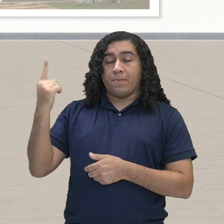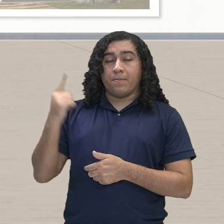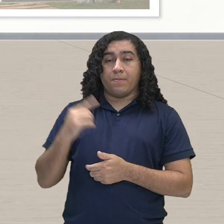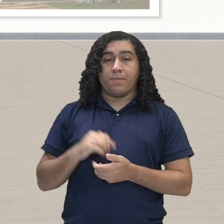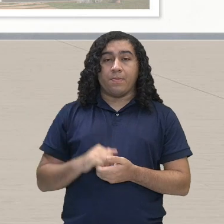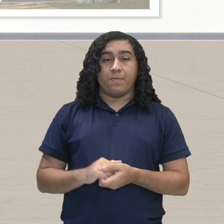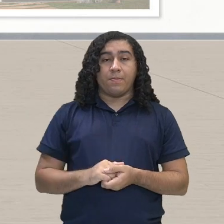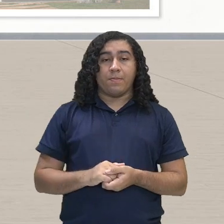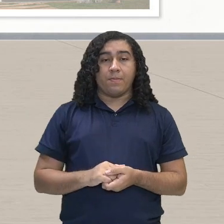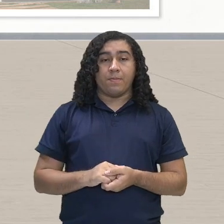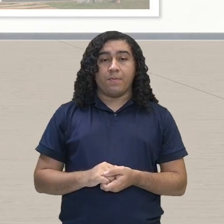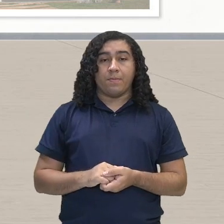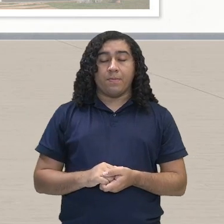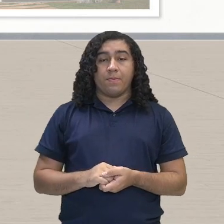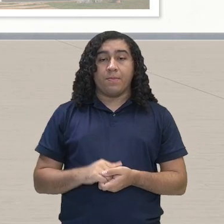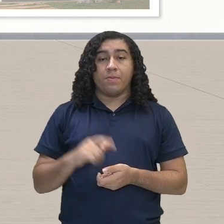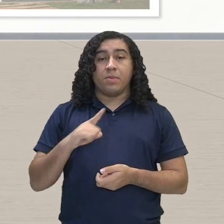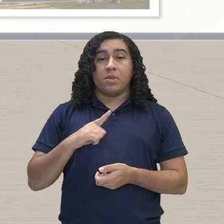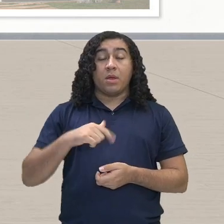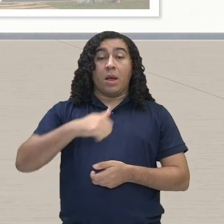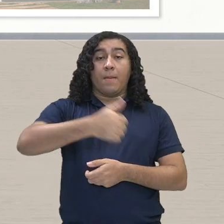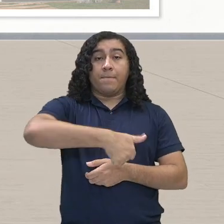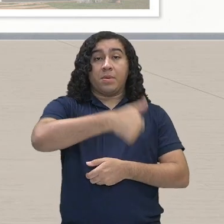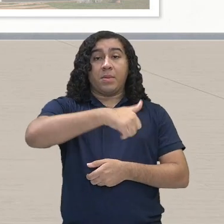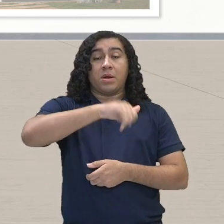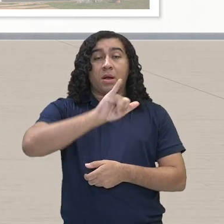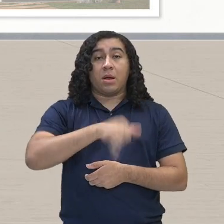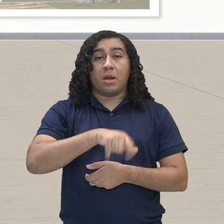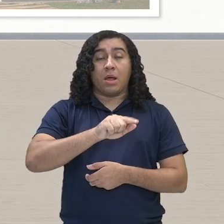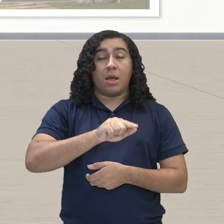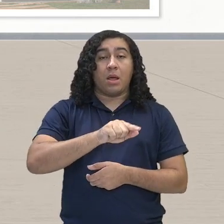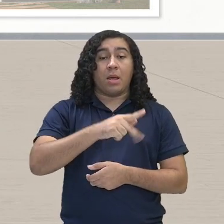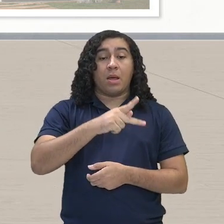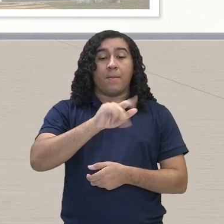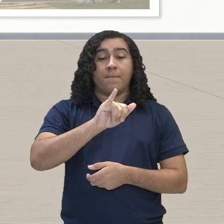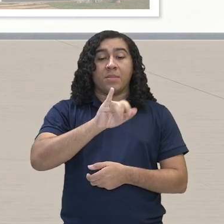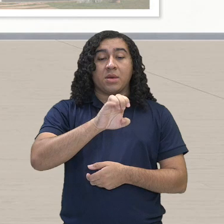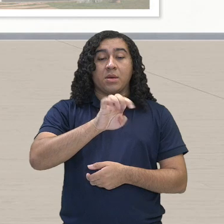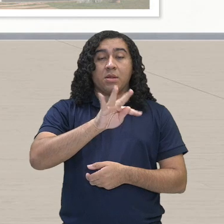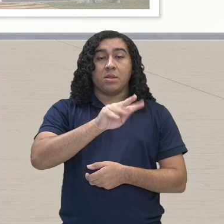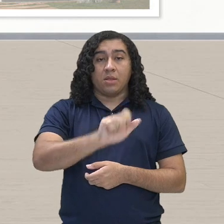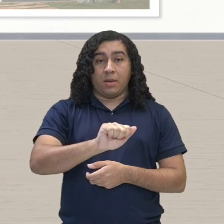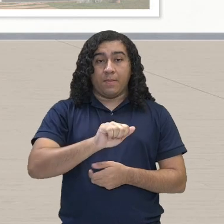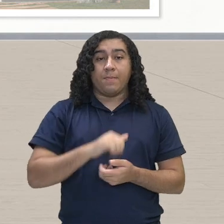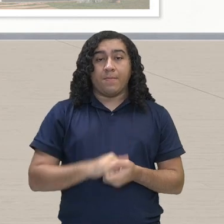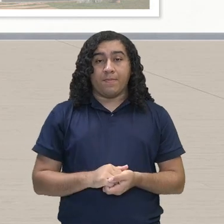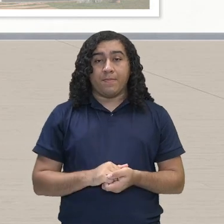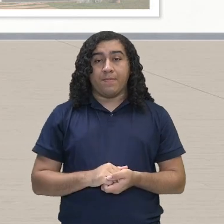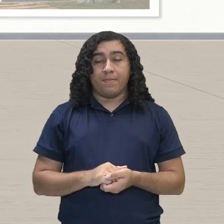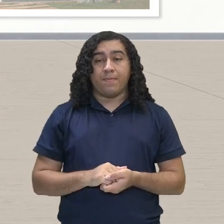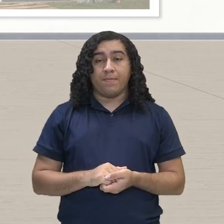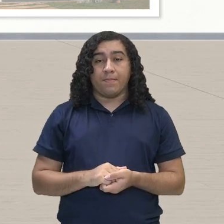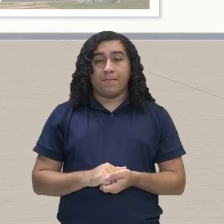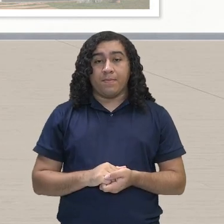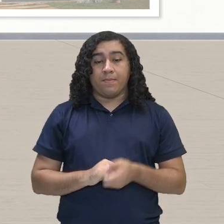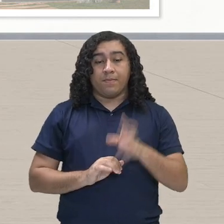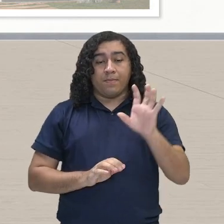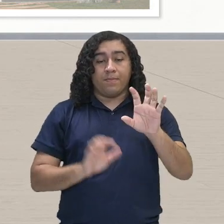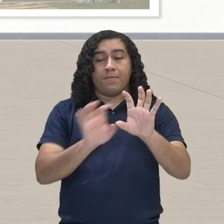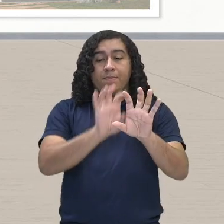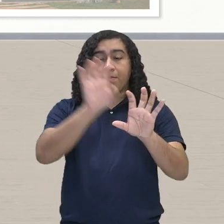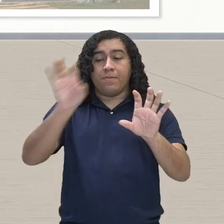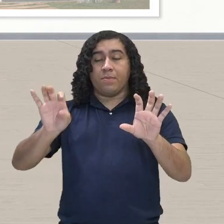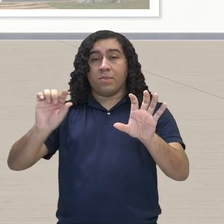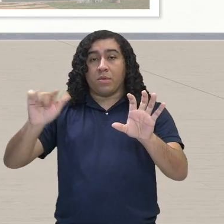aqui a imagem da Pietà, né? Do lado, a imagem da criação do